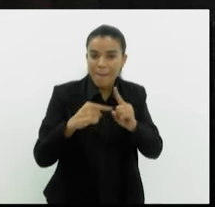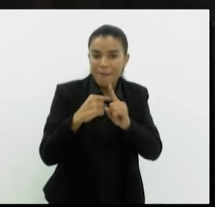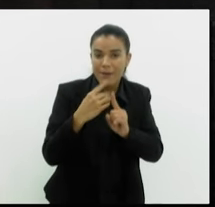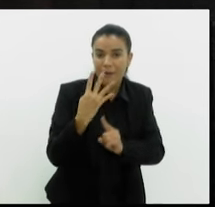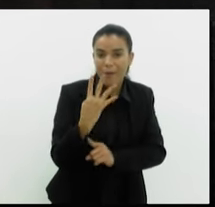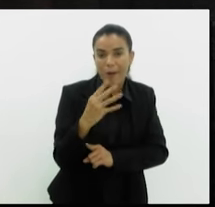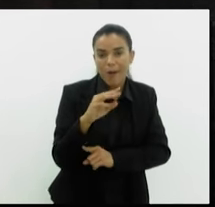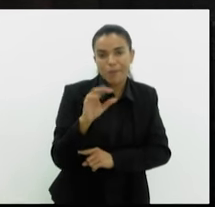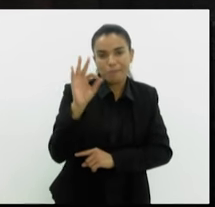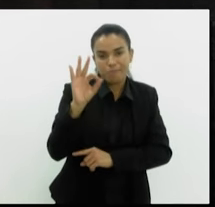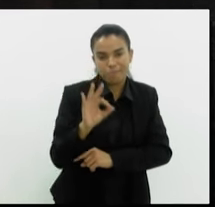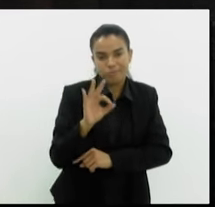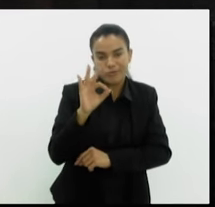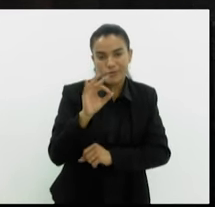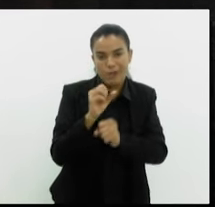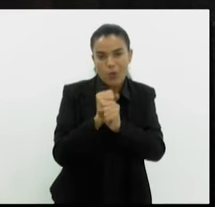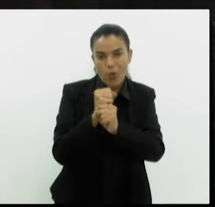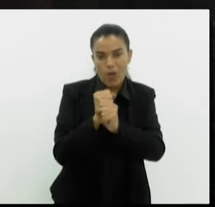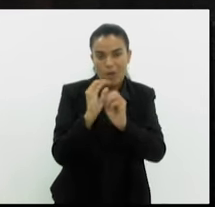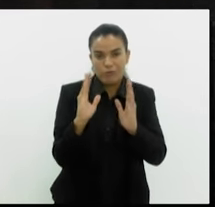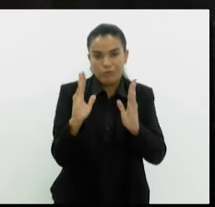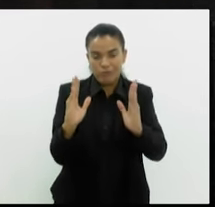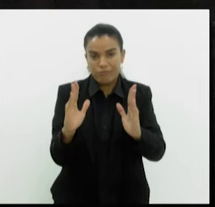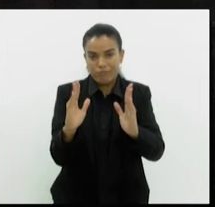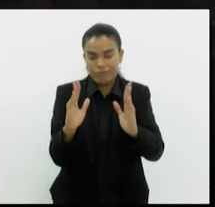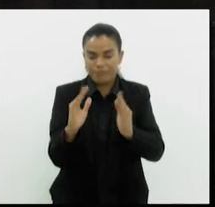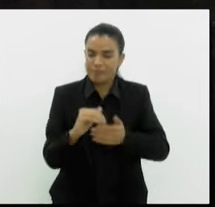ao ano. Senhor presidente,